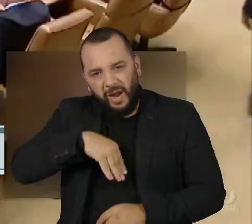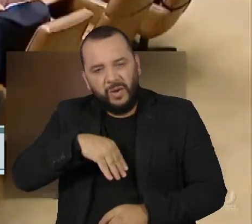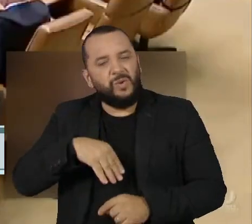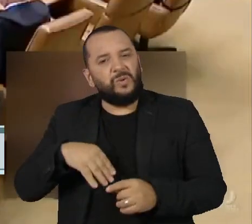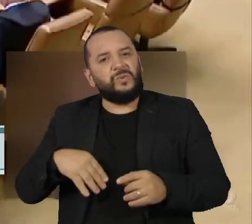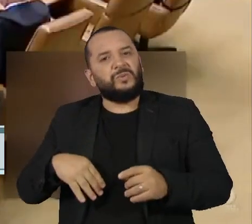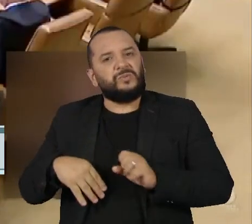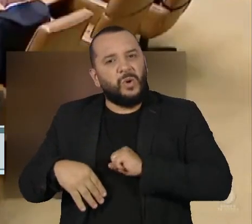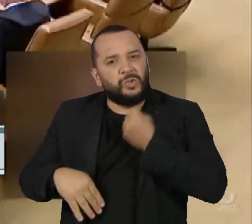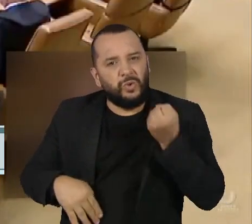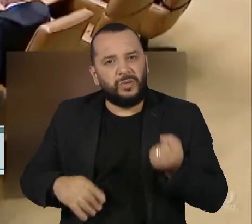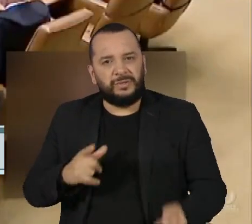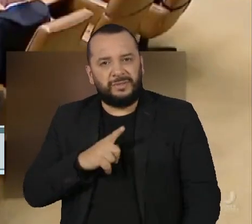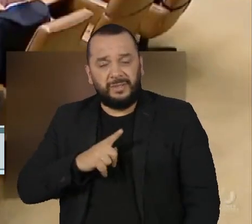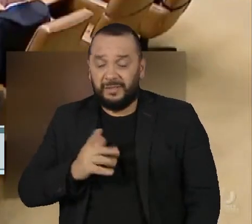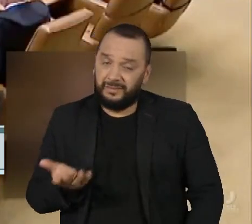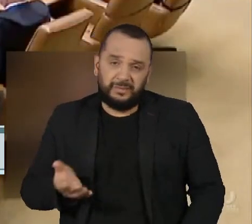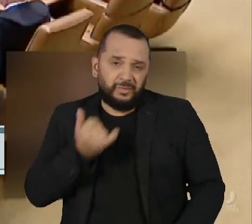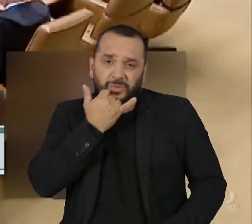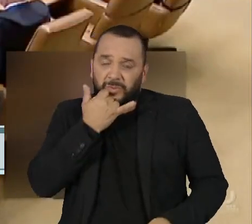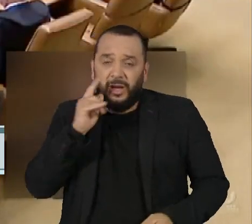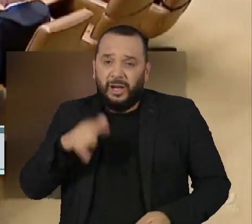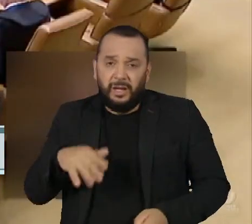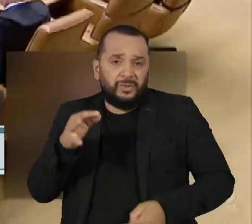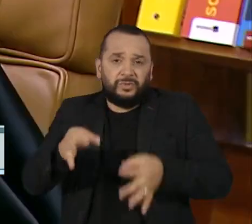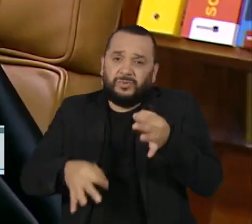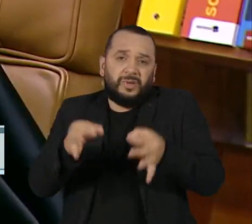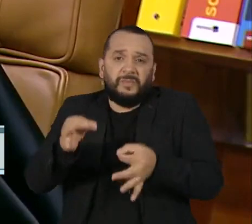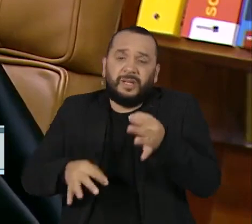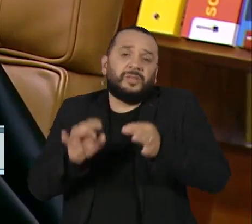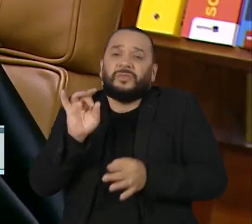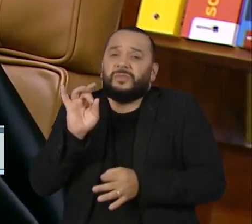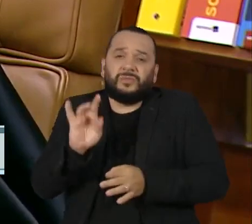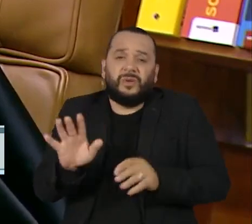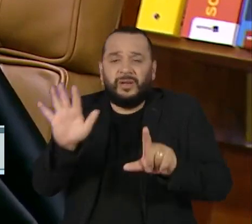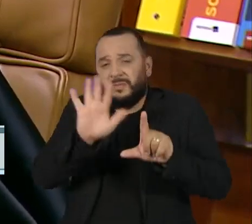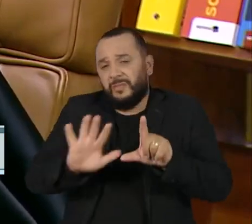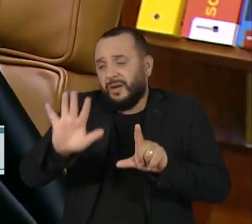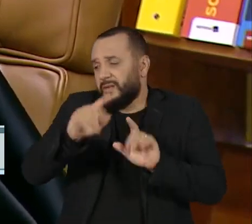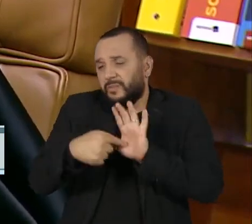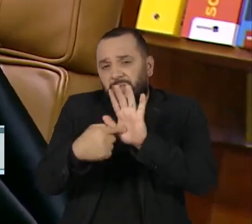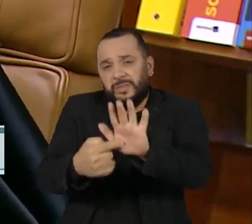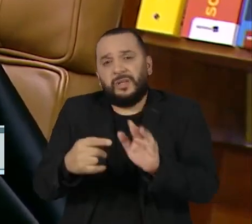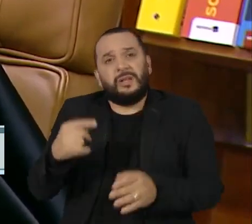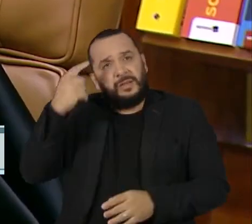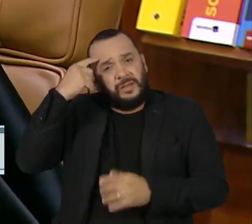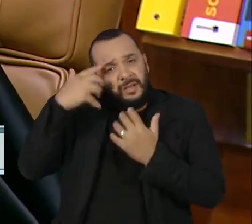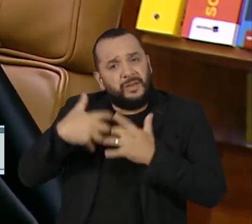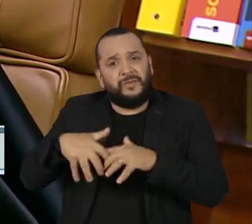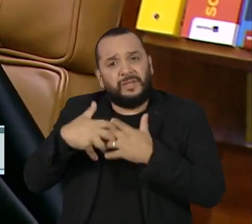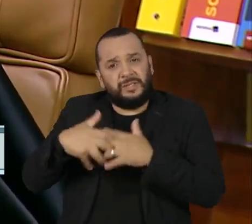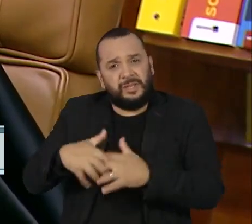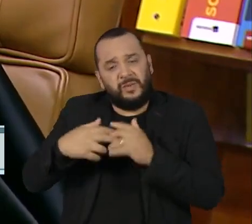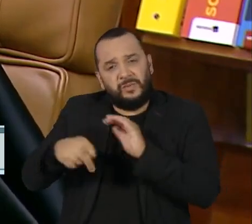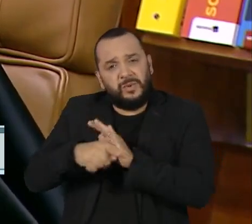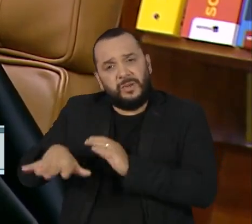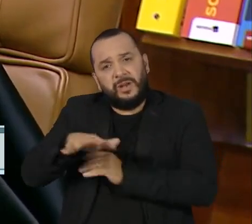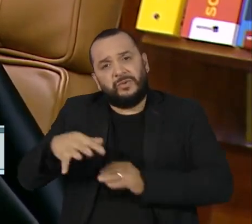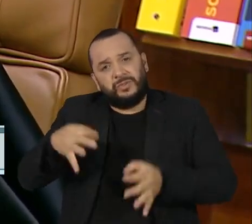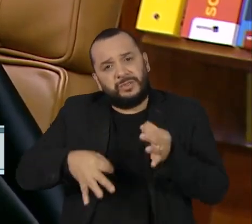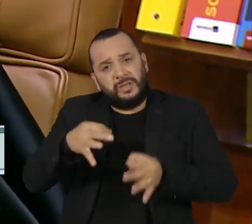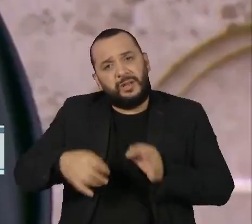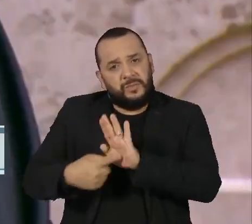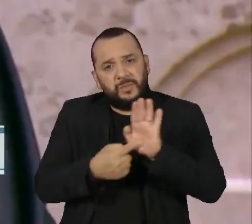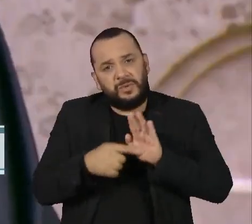ministro disse ainda que este é um julgamento simbólico e pedagógico no momento de reflexão que o judiciário traz para